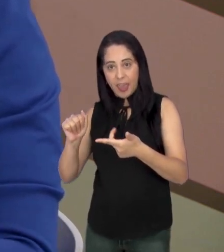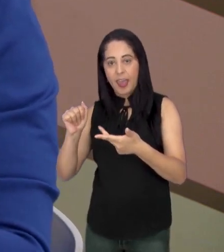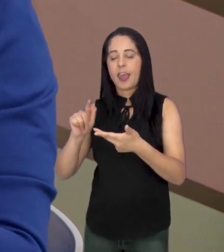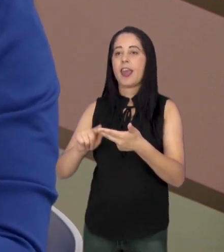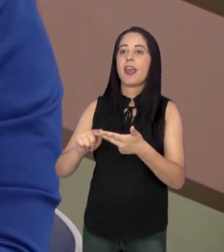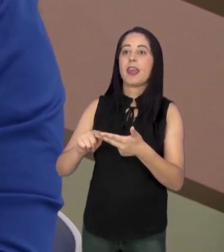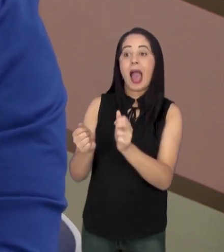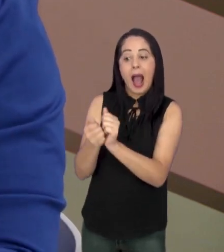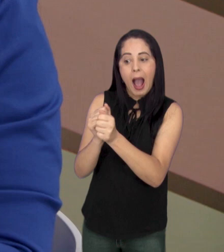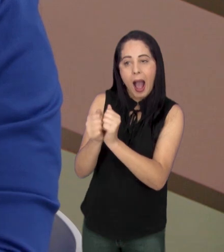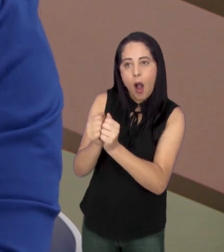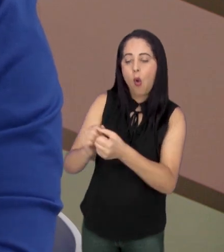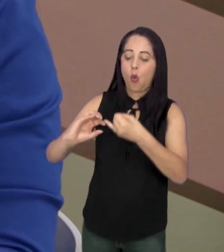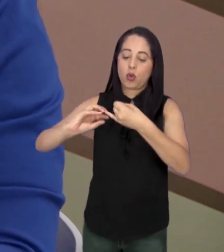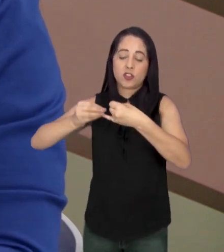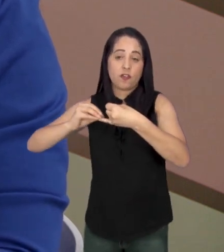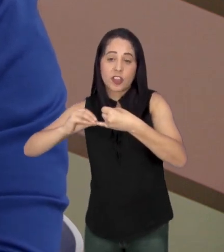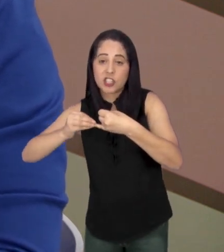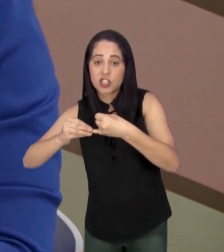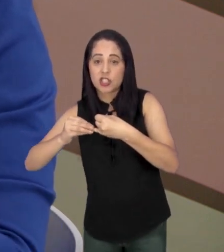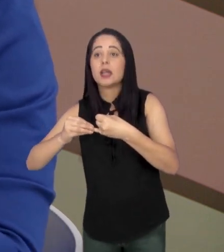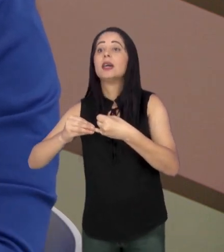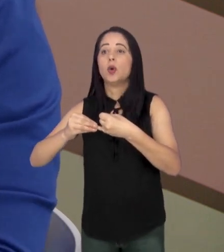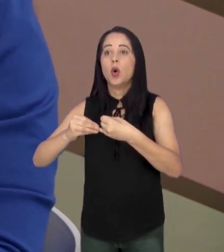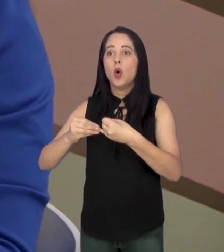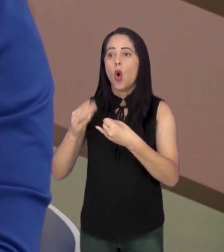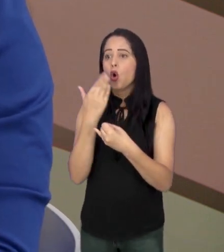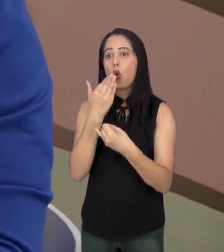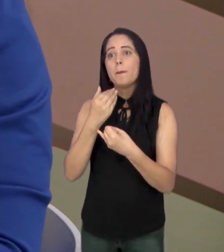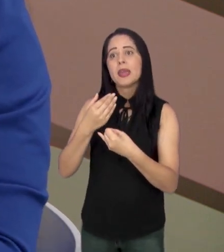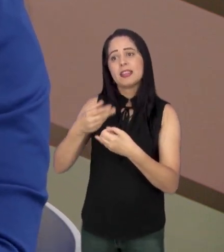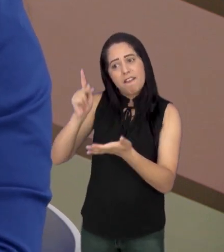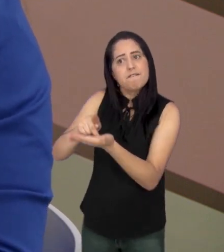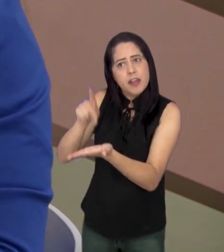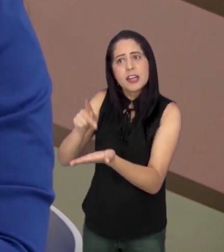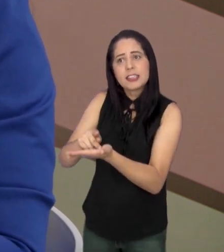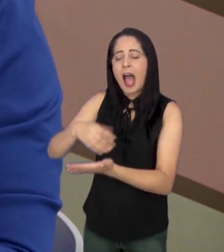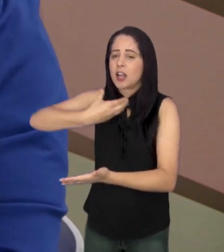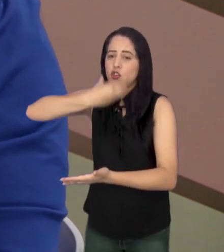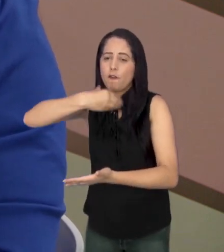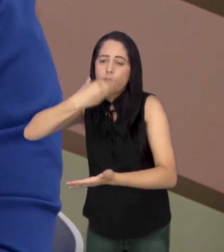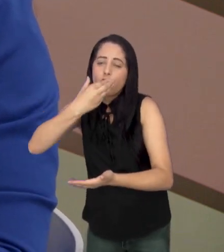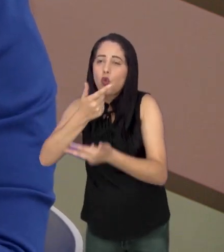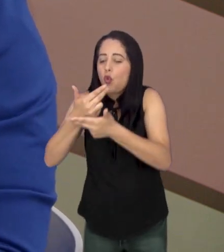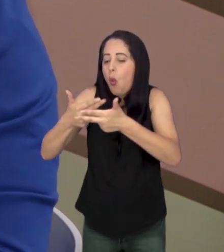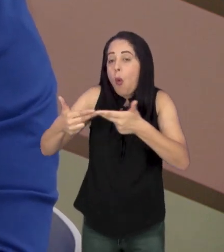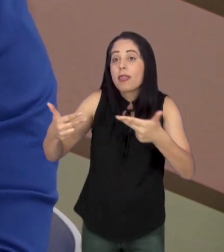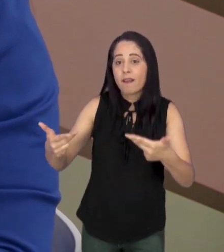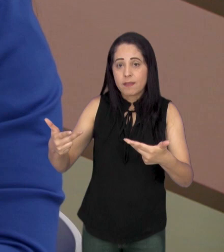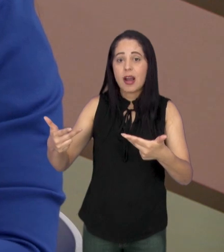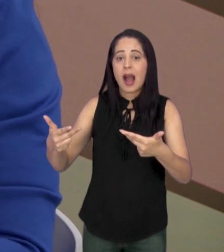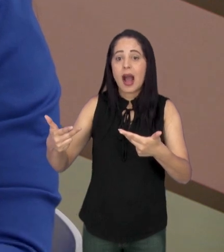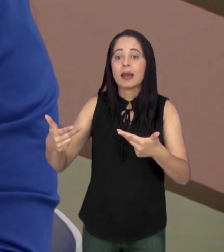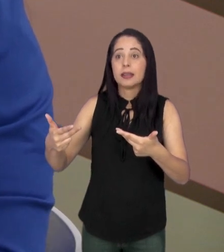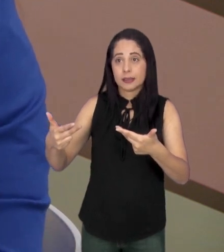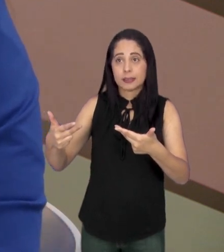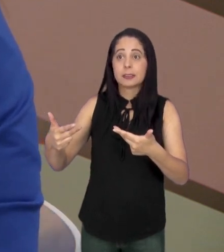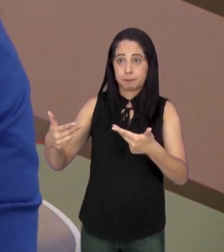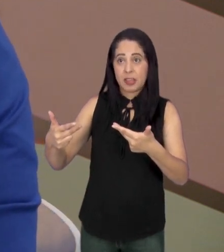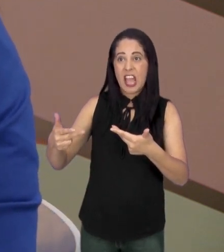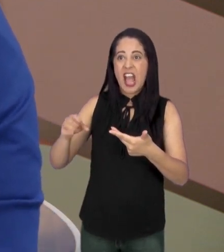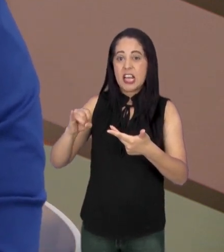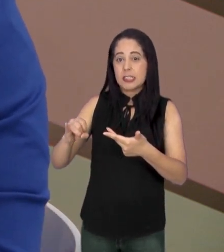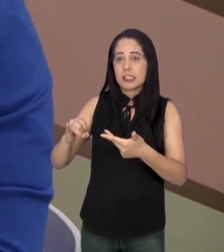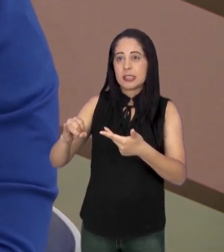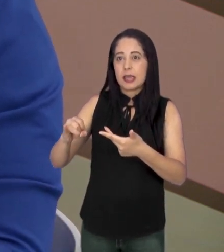aveias, comer comidas, arroz, feijãozinho, comidas mesmo, legumes, frutas frescas, se possível